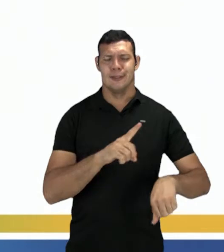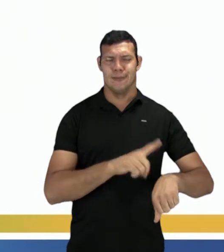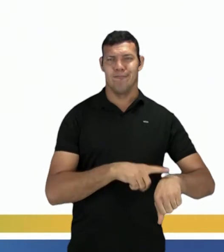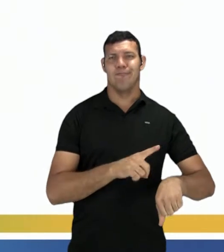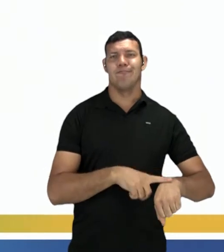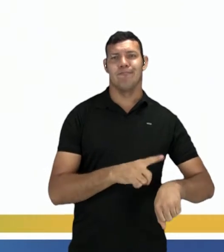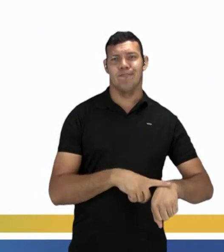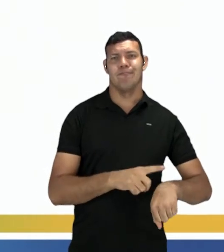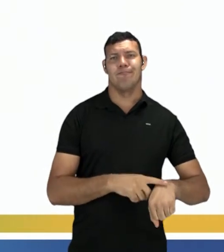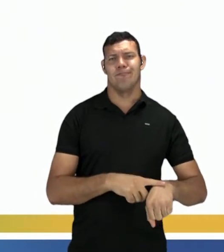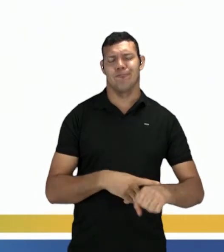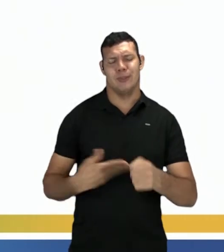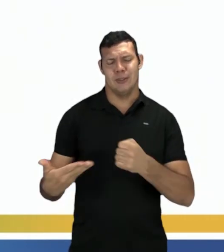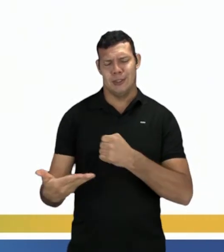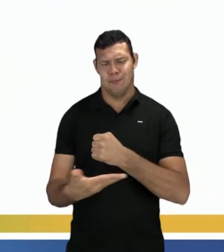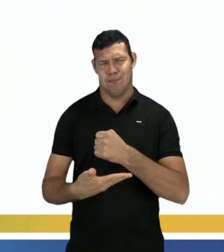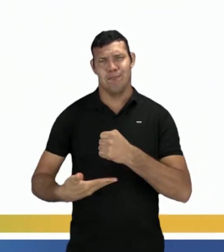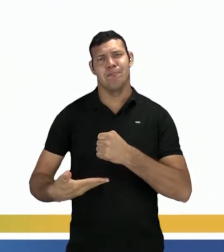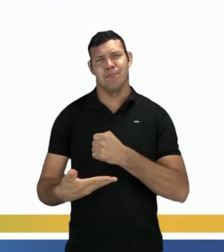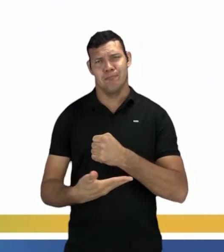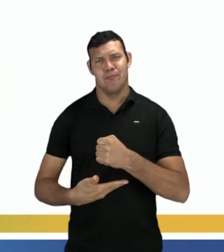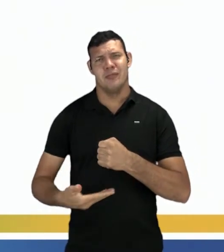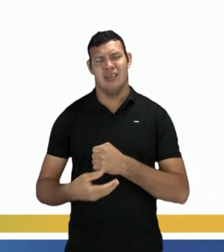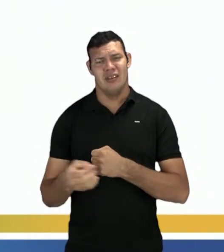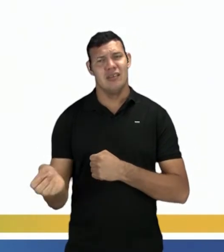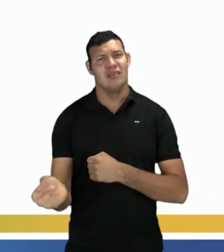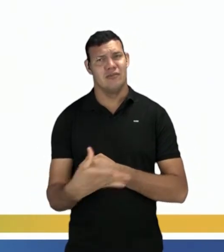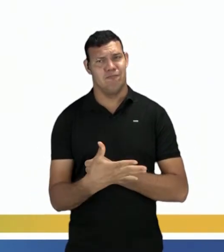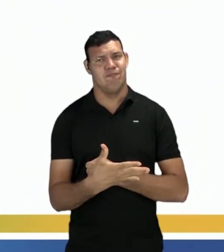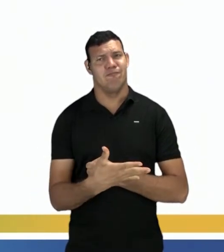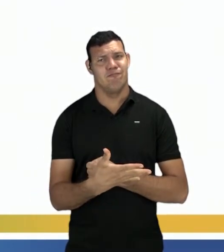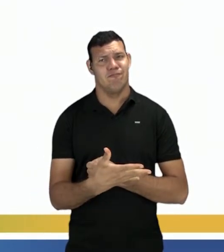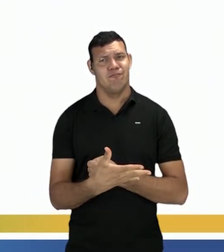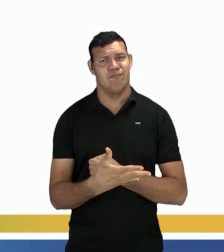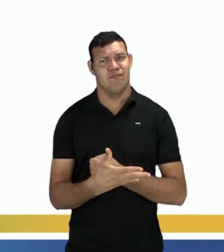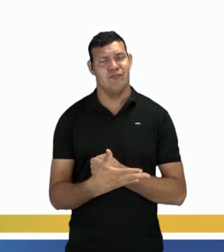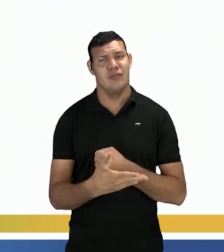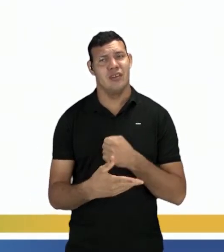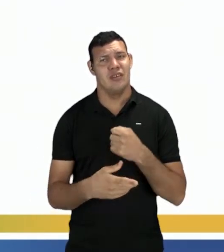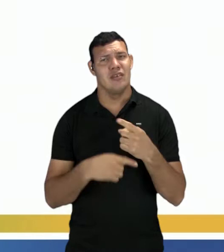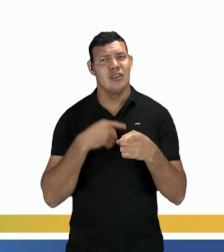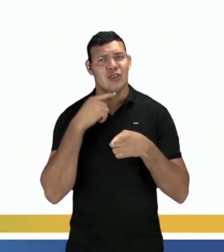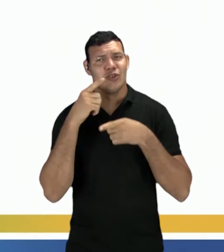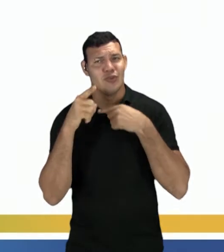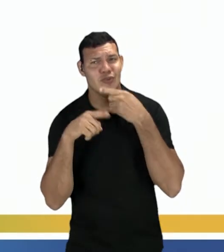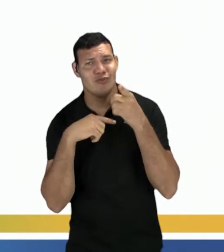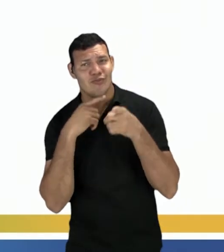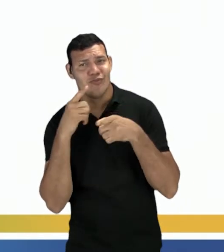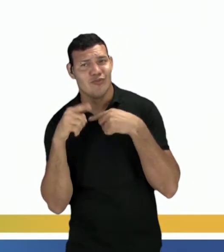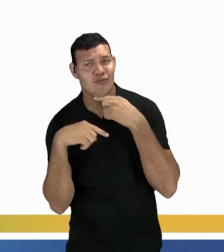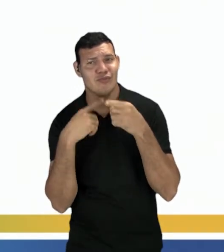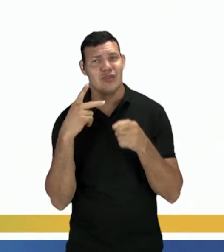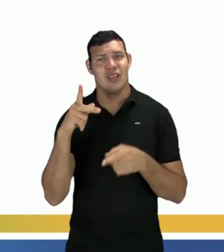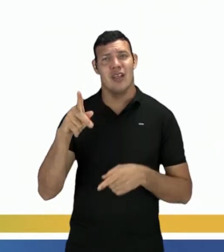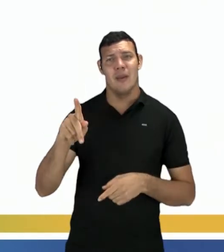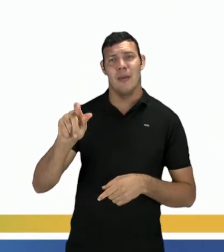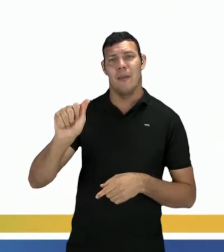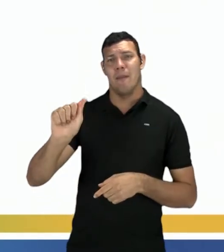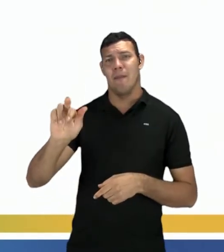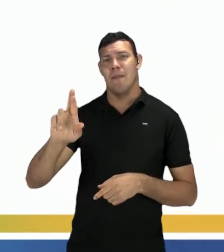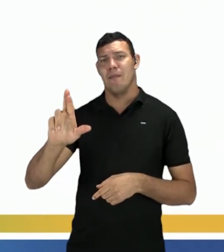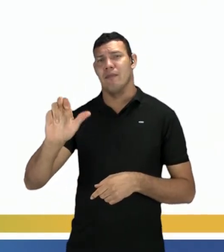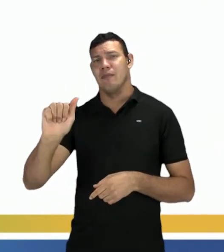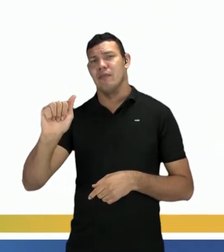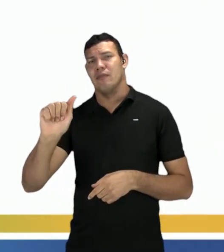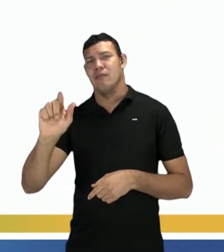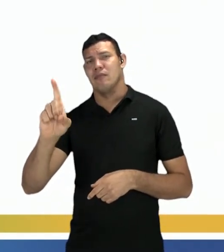traz novas bases, novos paradigmas. Que a gente vai ver o que é essa palavra, né, que foi criada por Thomas Kuhn, um filósofo da